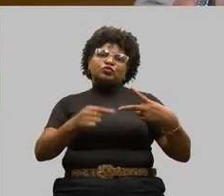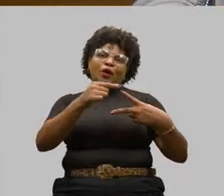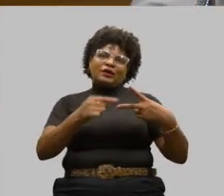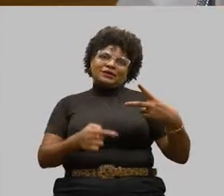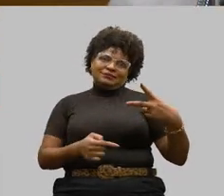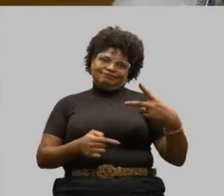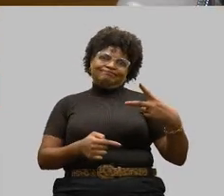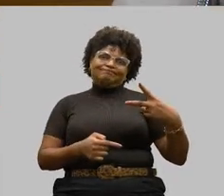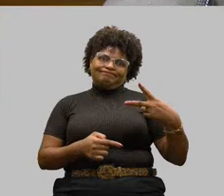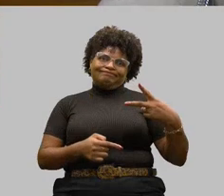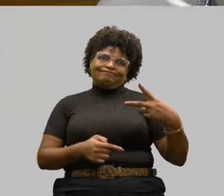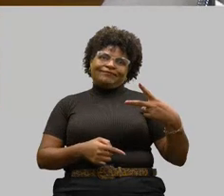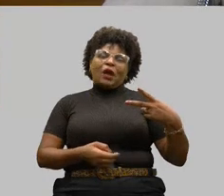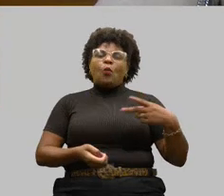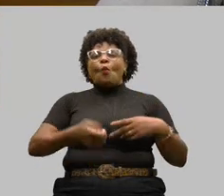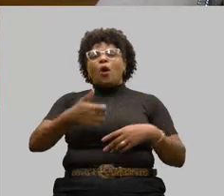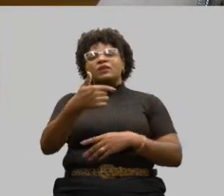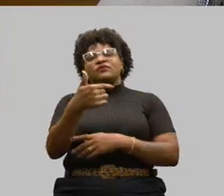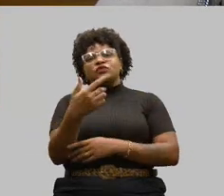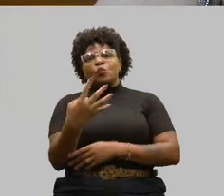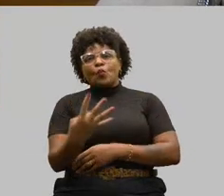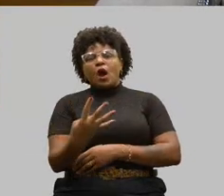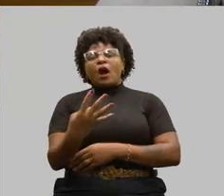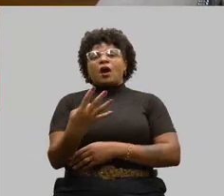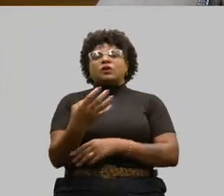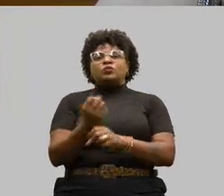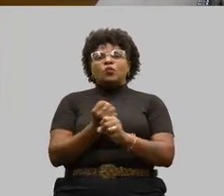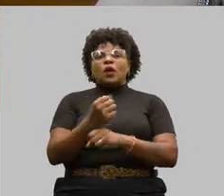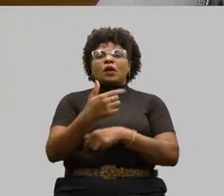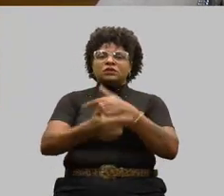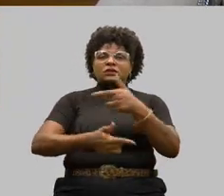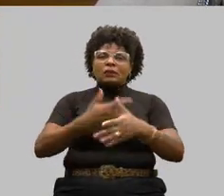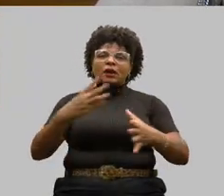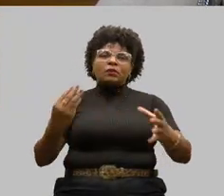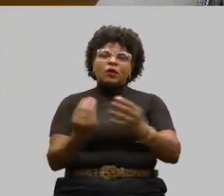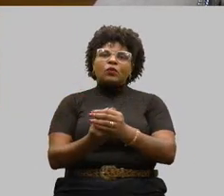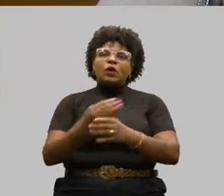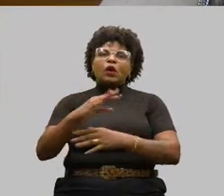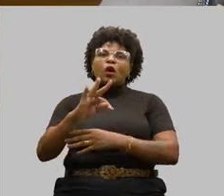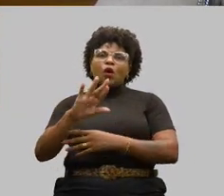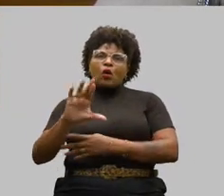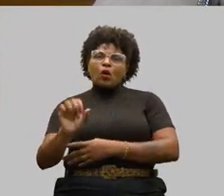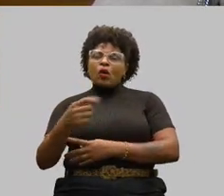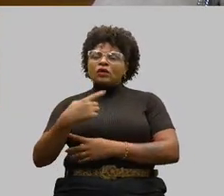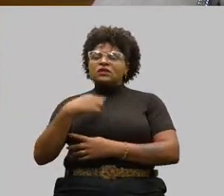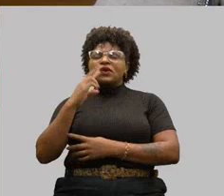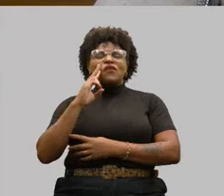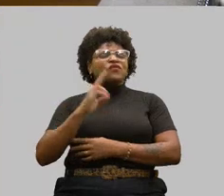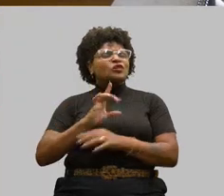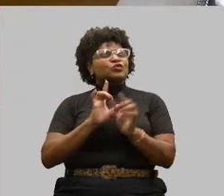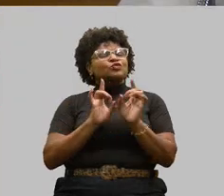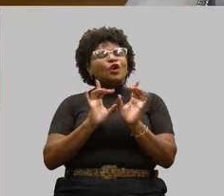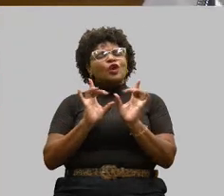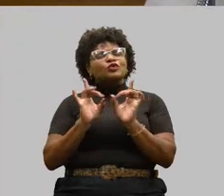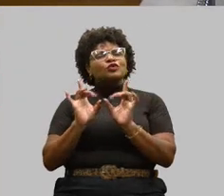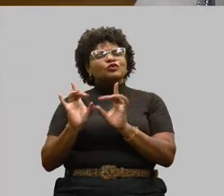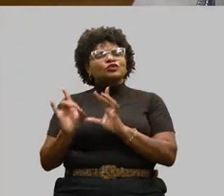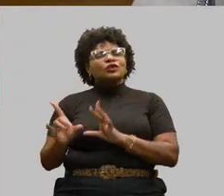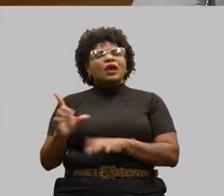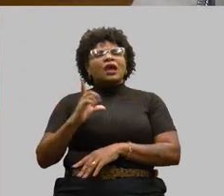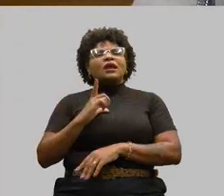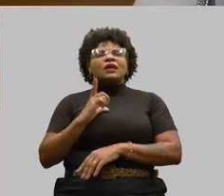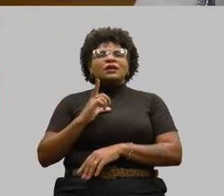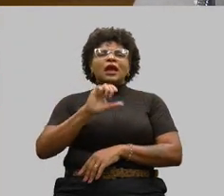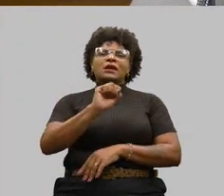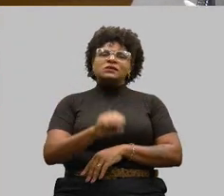nesses quase 24 anos trabalhando na inclusão pelas gotas eu percebo todos os dias que existe